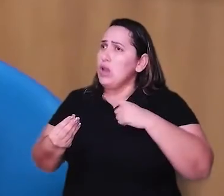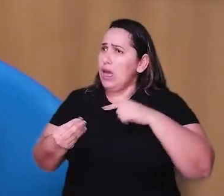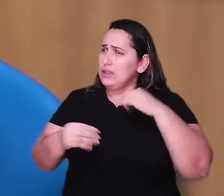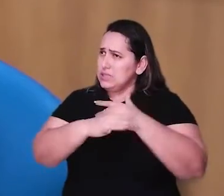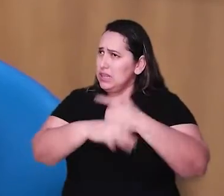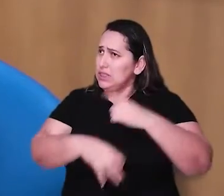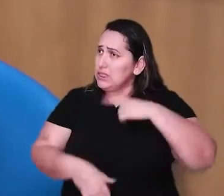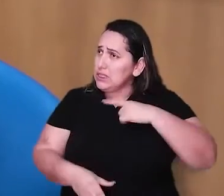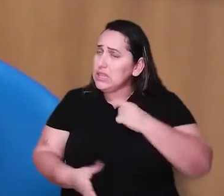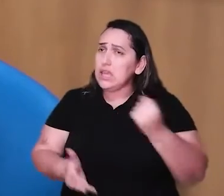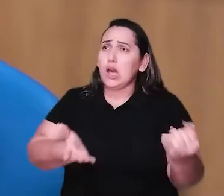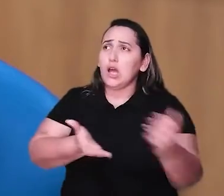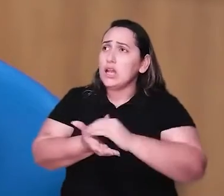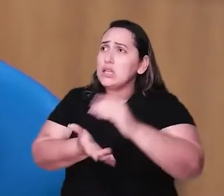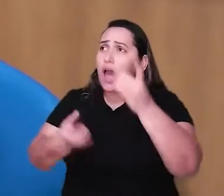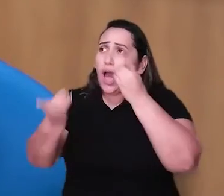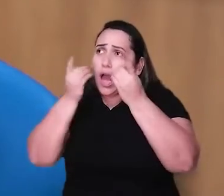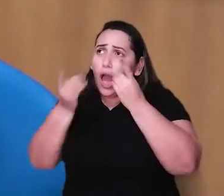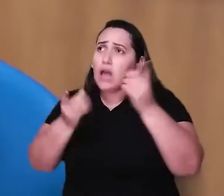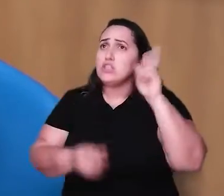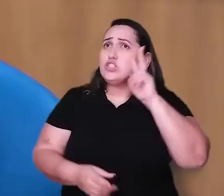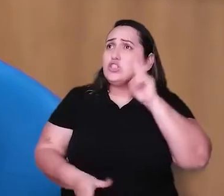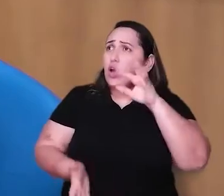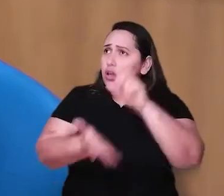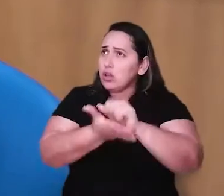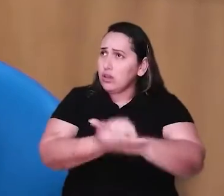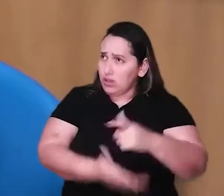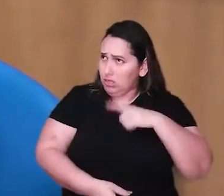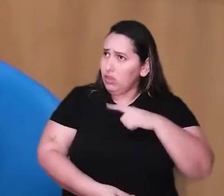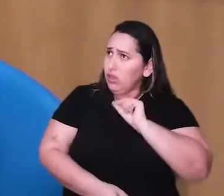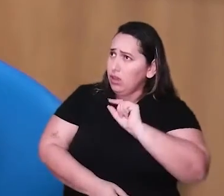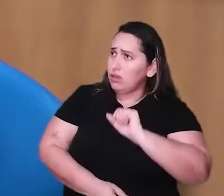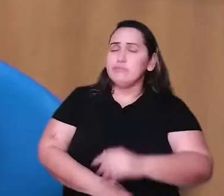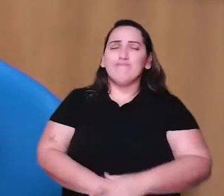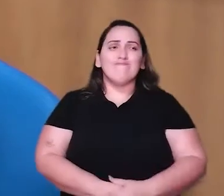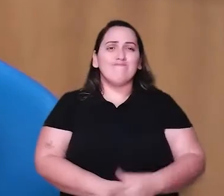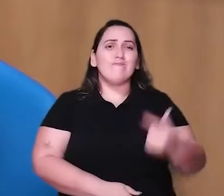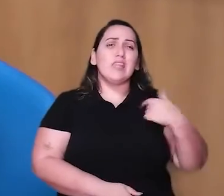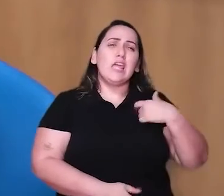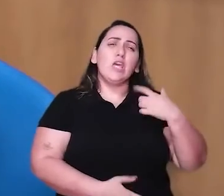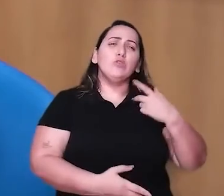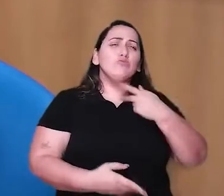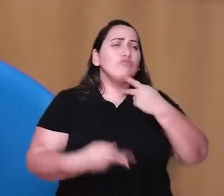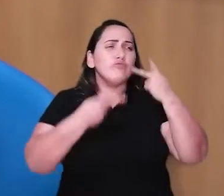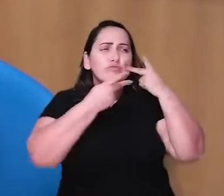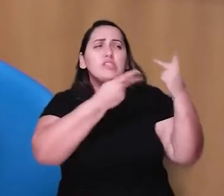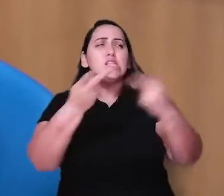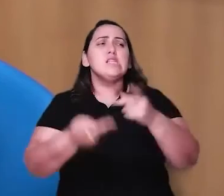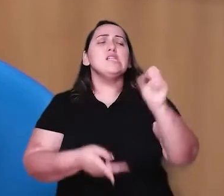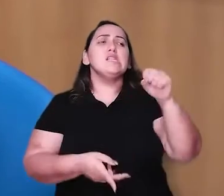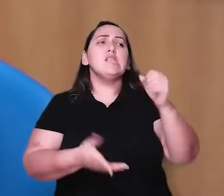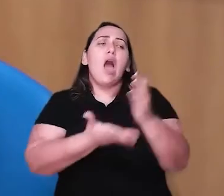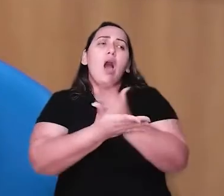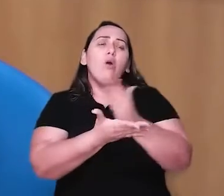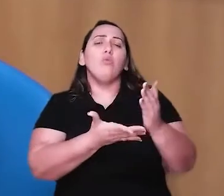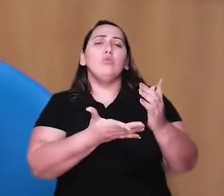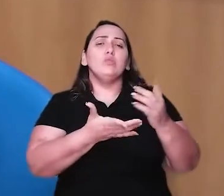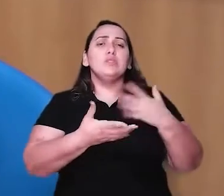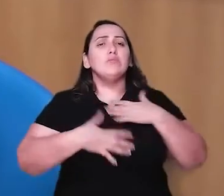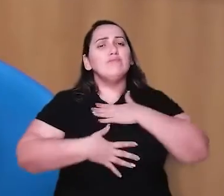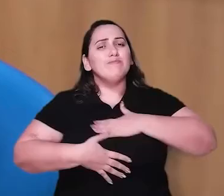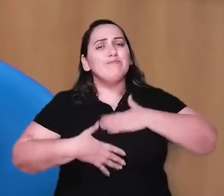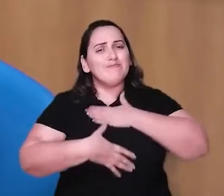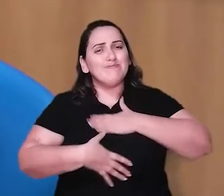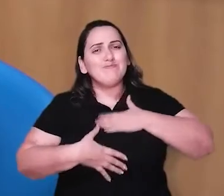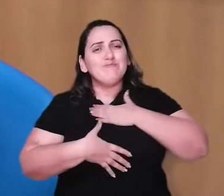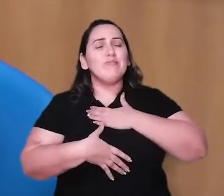cada uma das 3 esferas de poder, o legislativo, o executivo e o judiciário. O primeiro capítulo que inaugura a obra é, então,